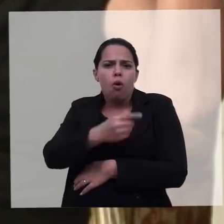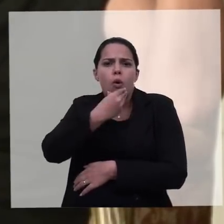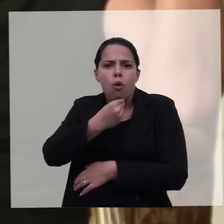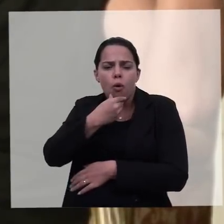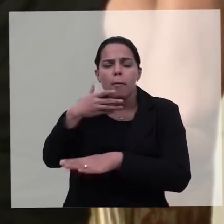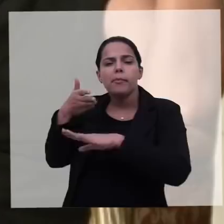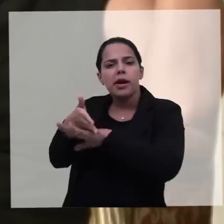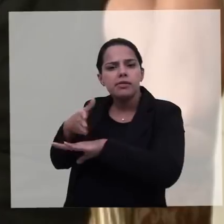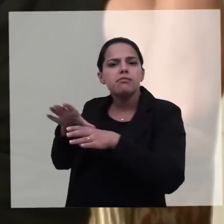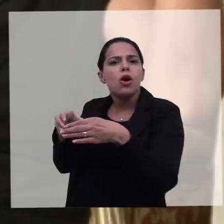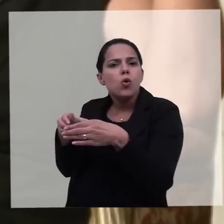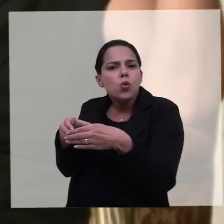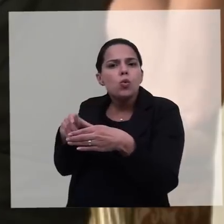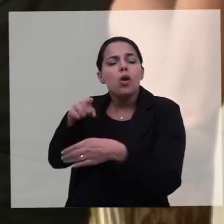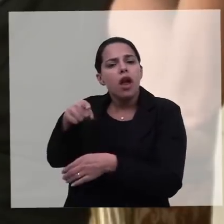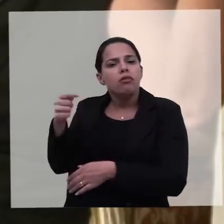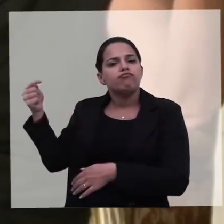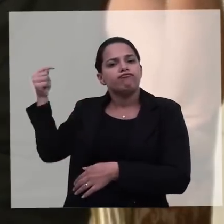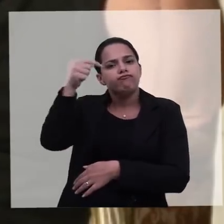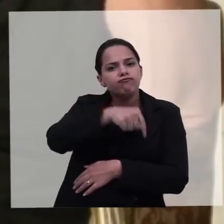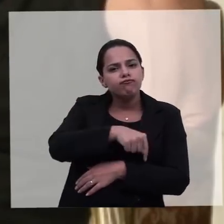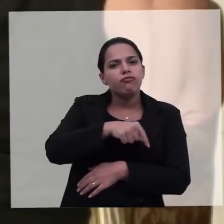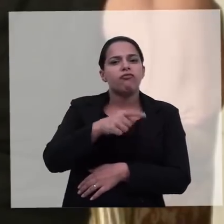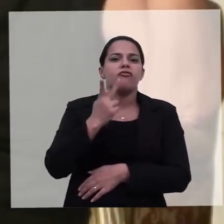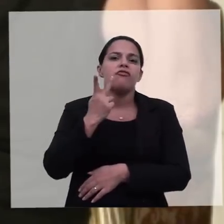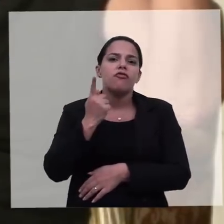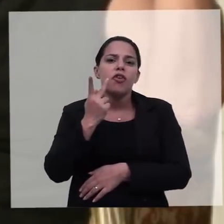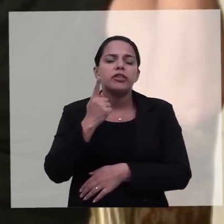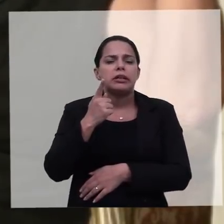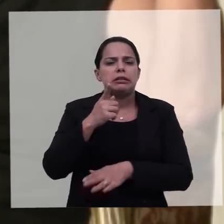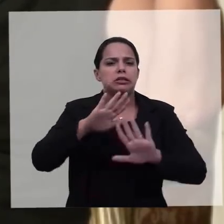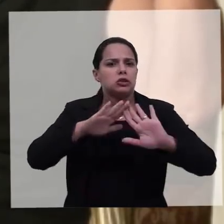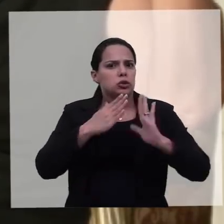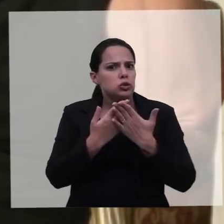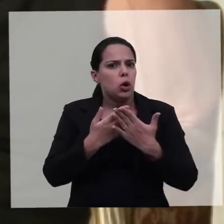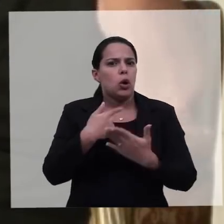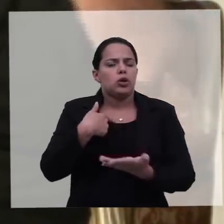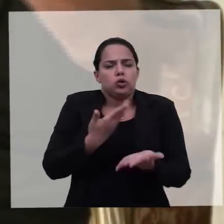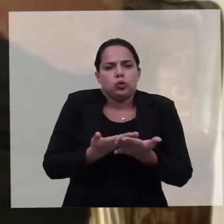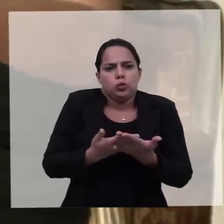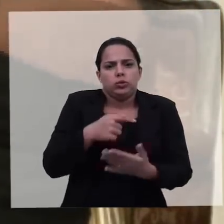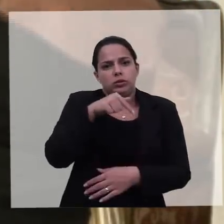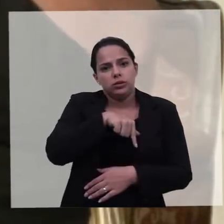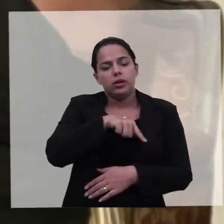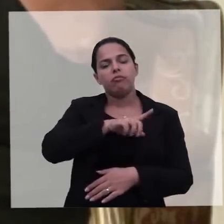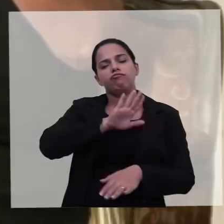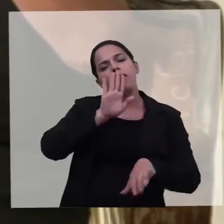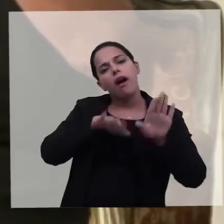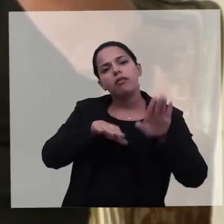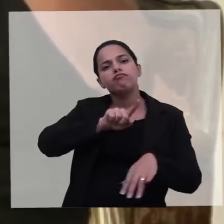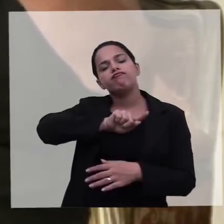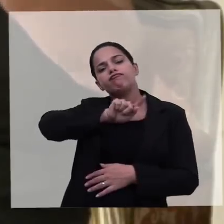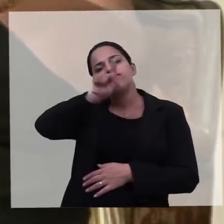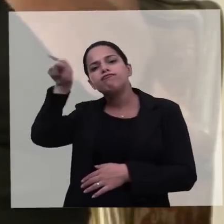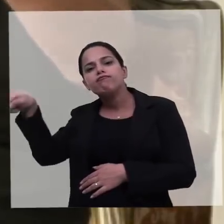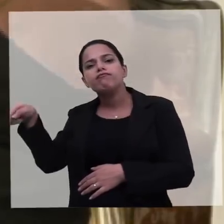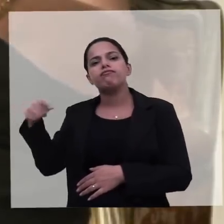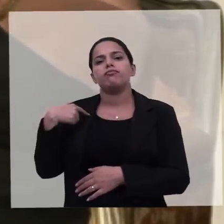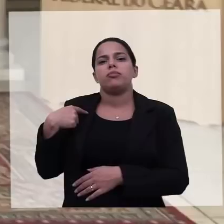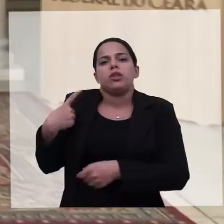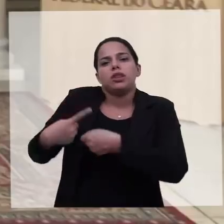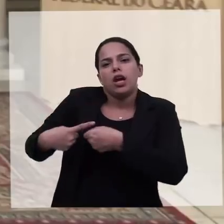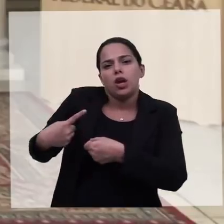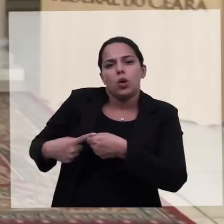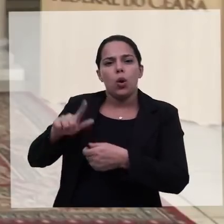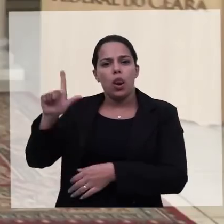e veio aqui para Fortaleza estudar na escola. Nunca nem tinha visto falar na escola. E ele voltou, e uma dessas vezes que ele